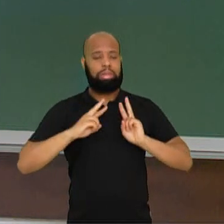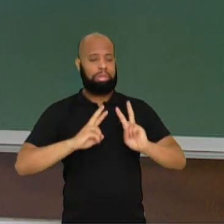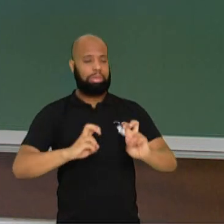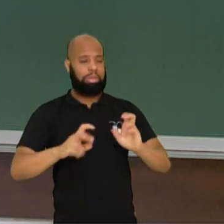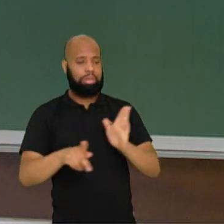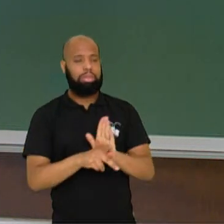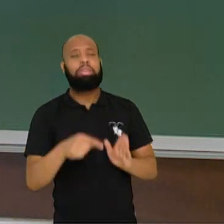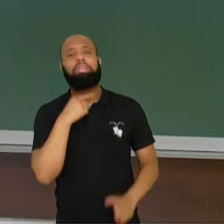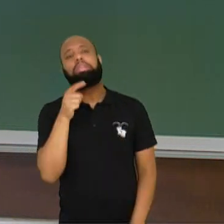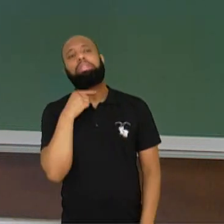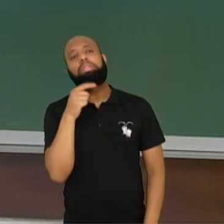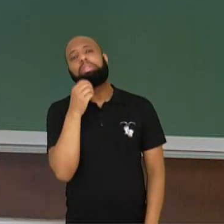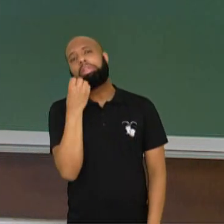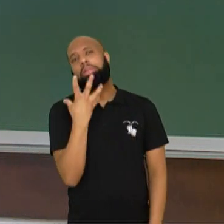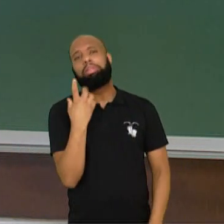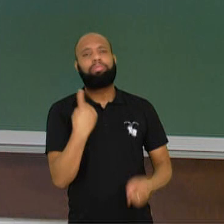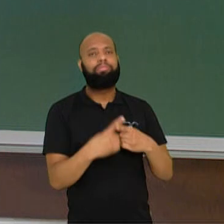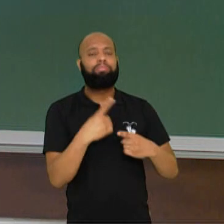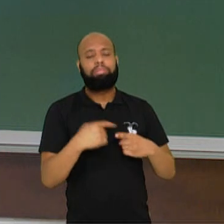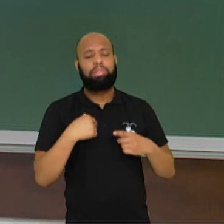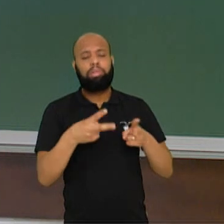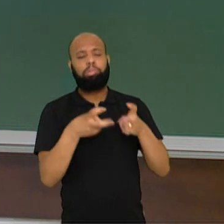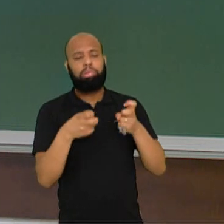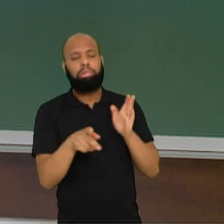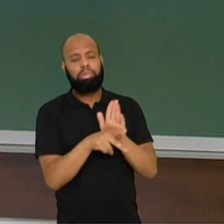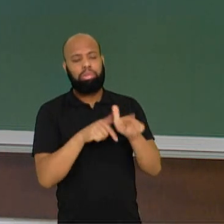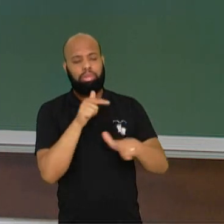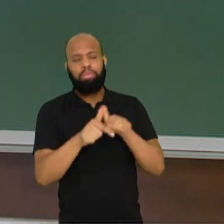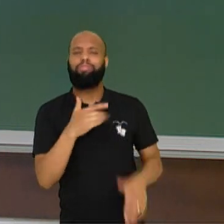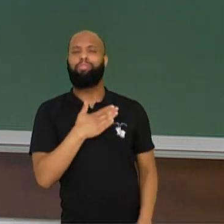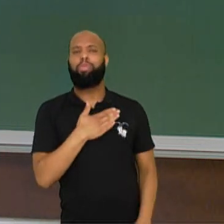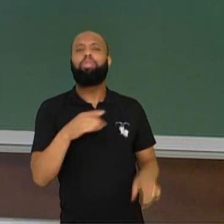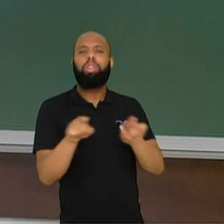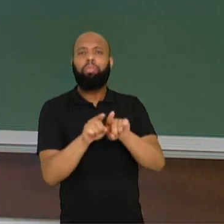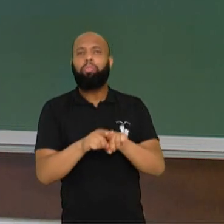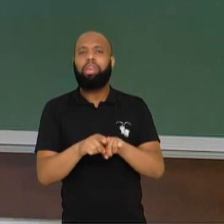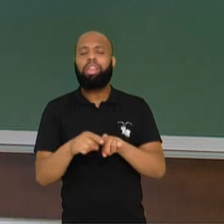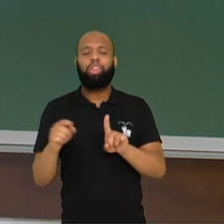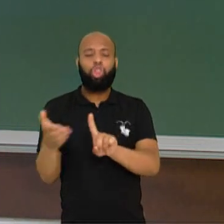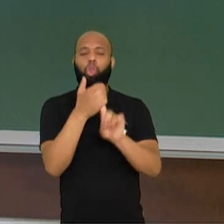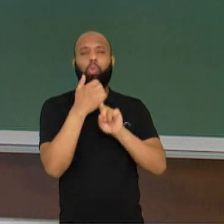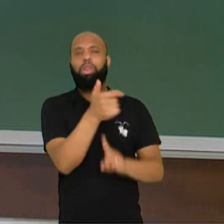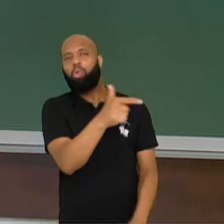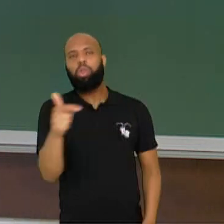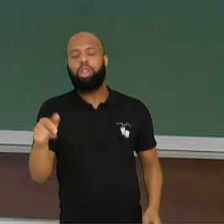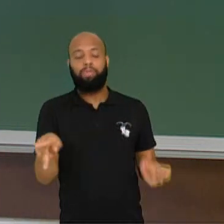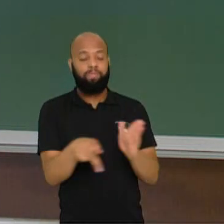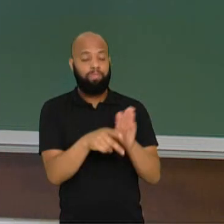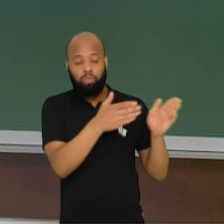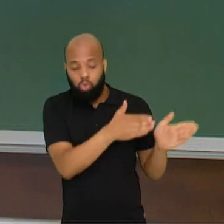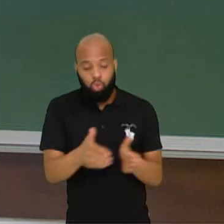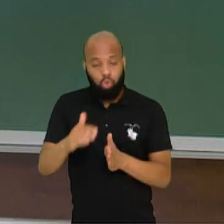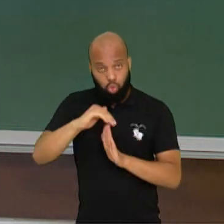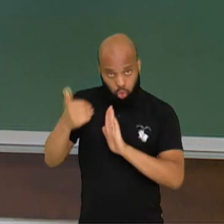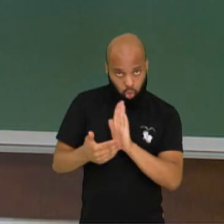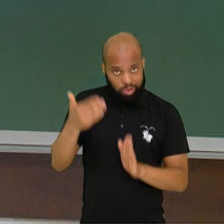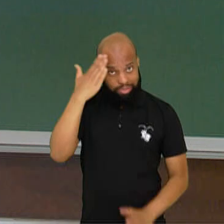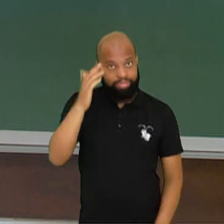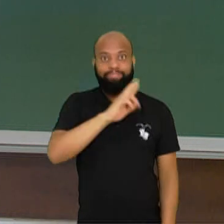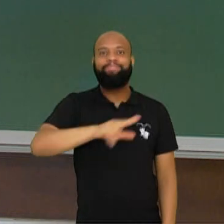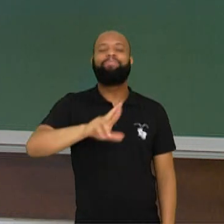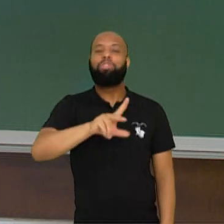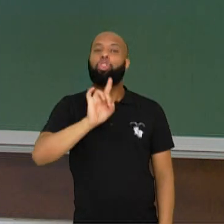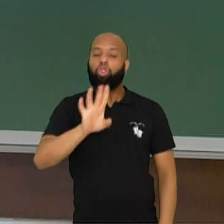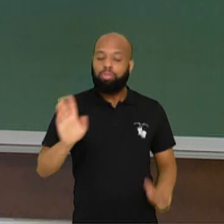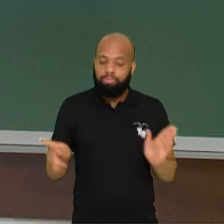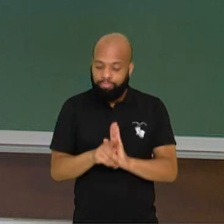forma nenhuma porque ele não se reconhece no produto de seu trabalho e ele também não tem o domínio completo da produção daquilo que ele